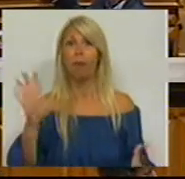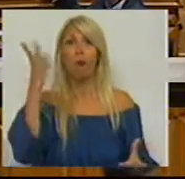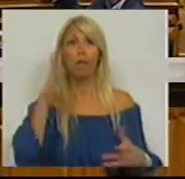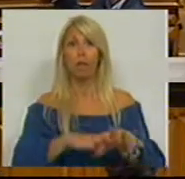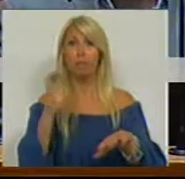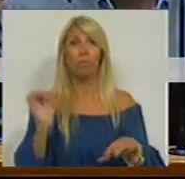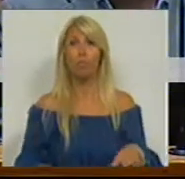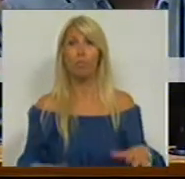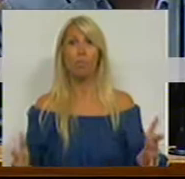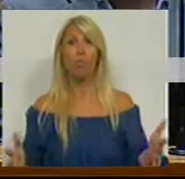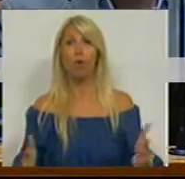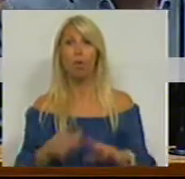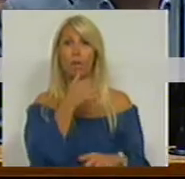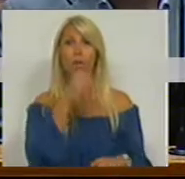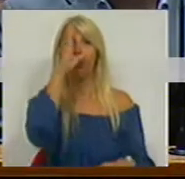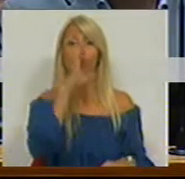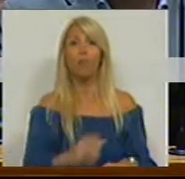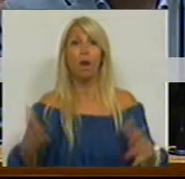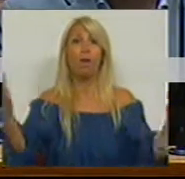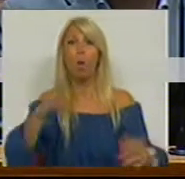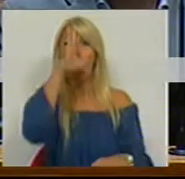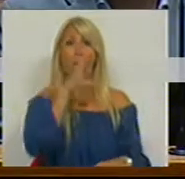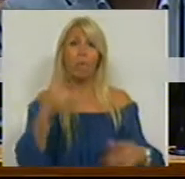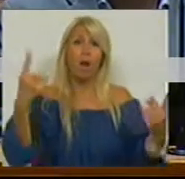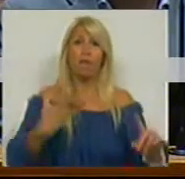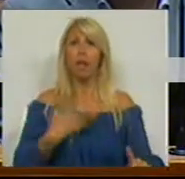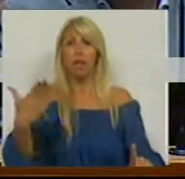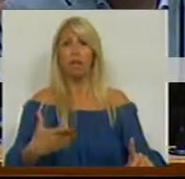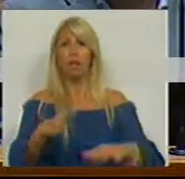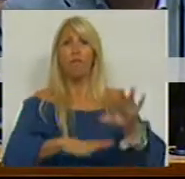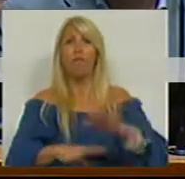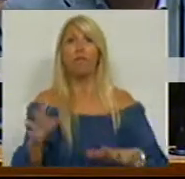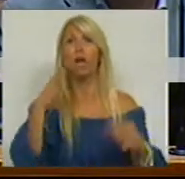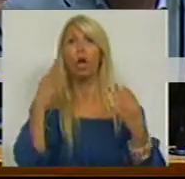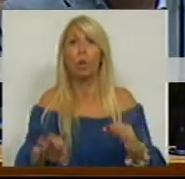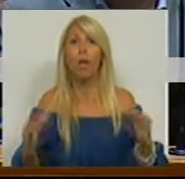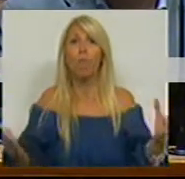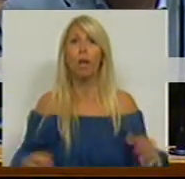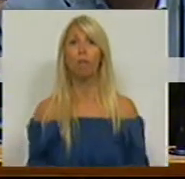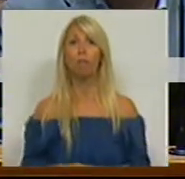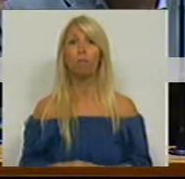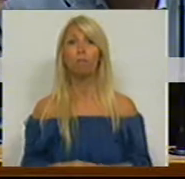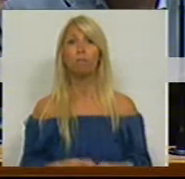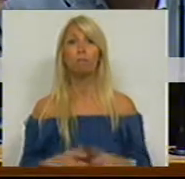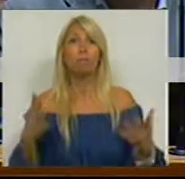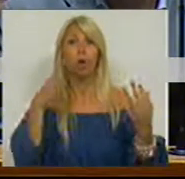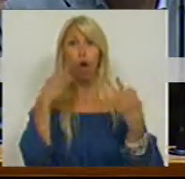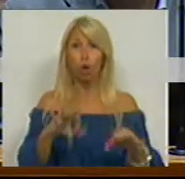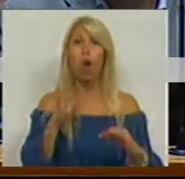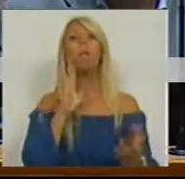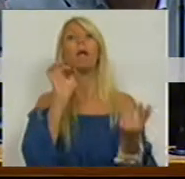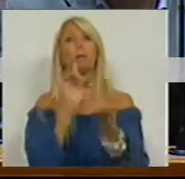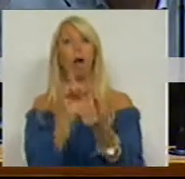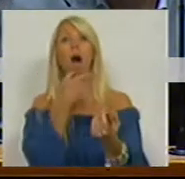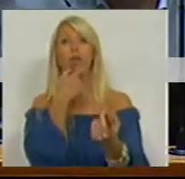Governo e por isso mesmo o Governo tem toda a legitimidade para o fazer, naturalmente, ouvida a concertação